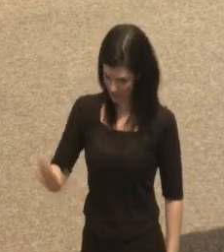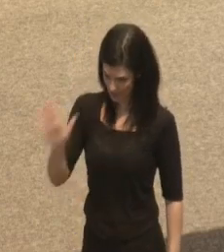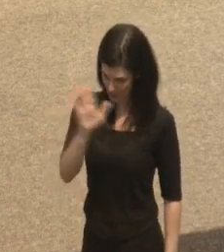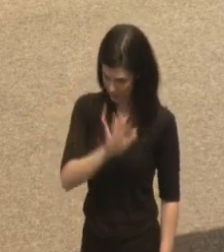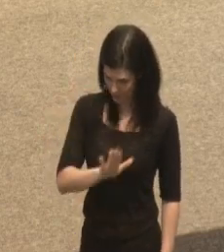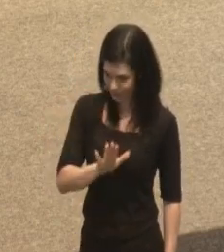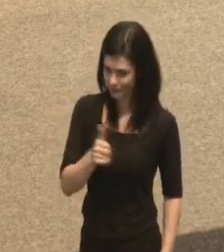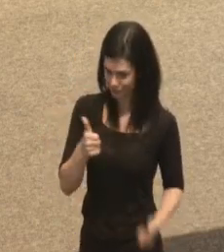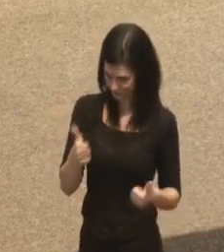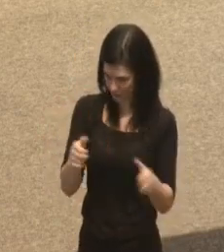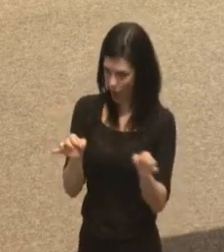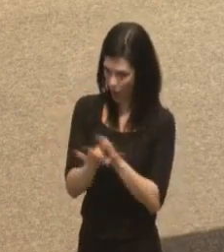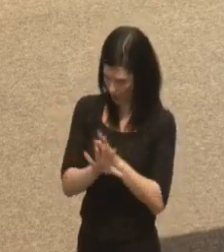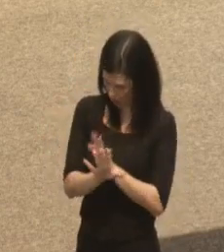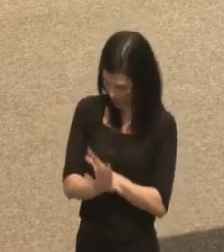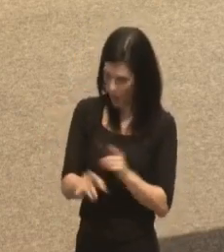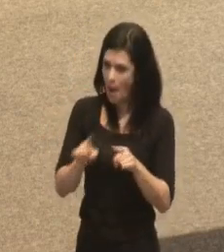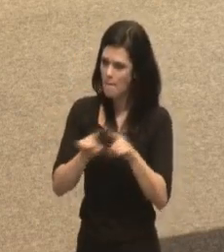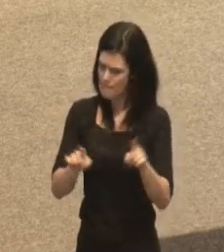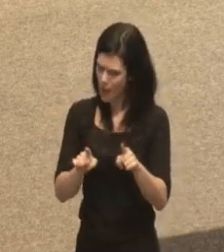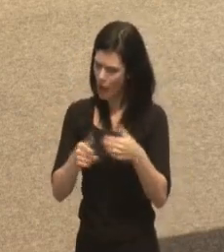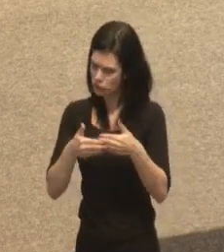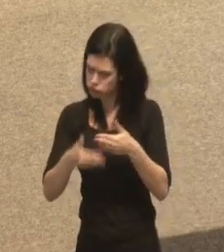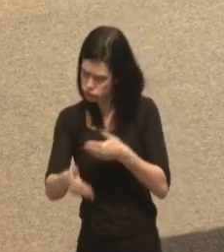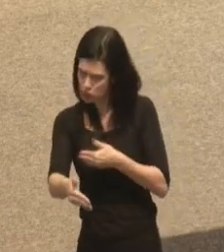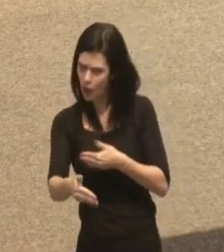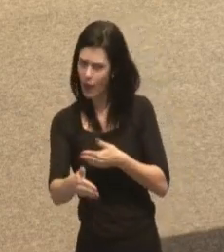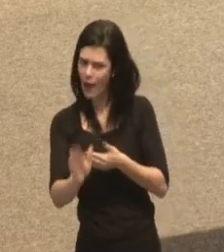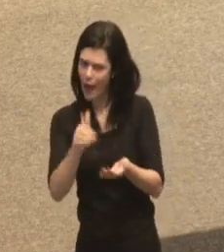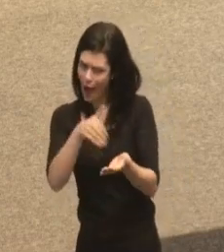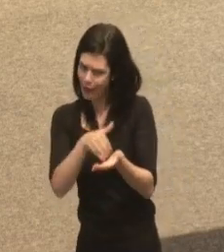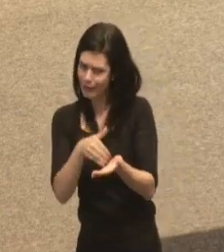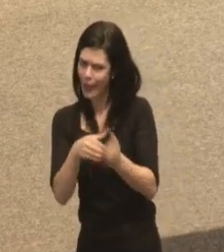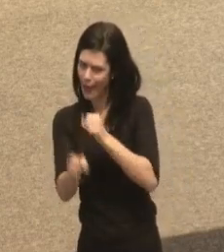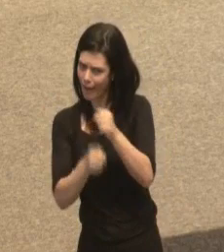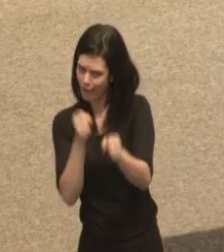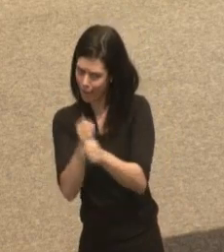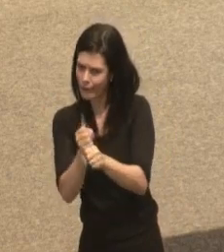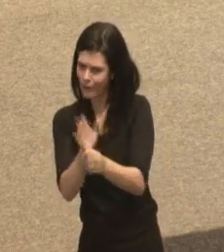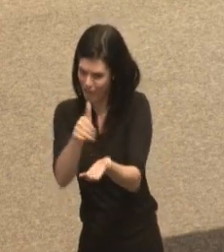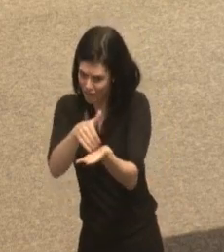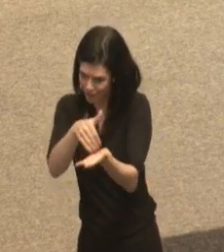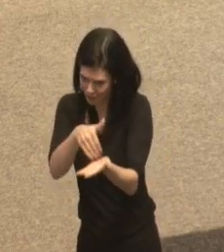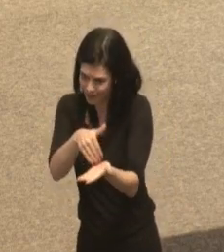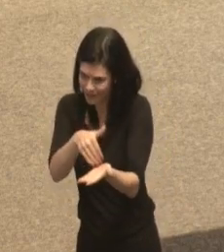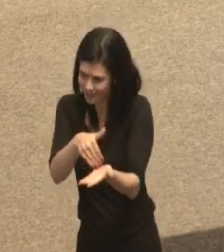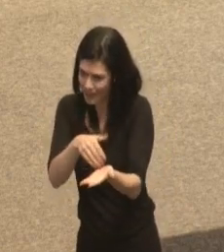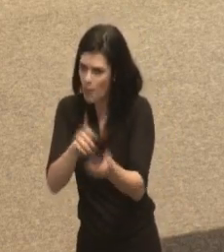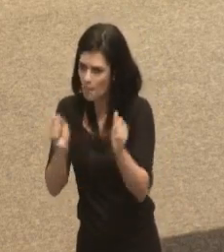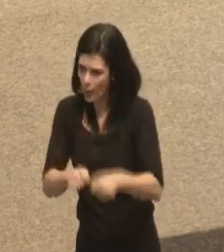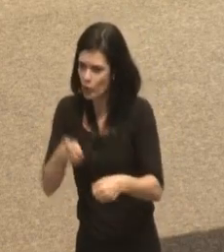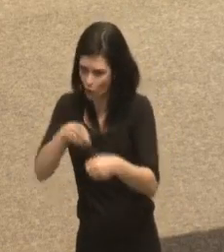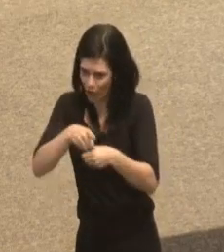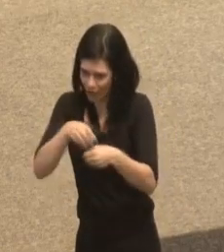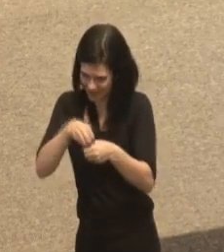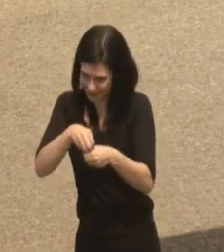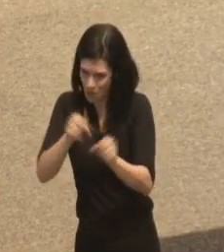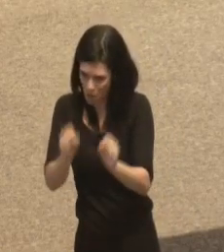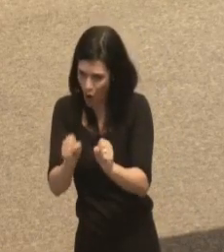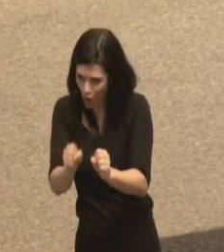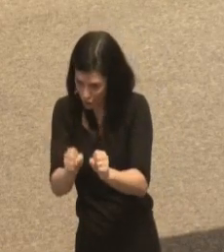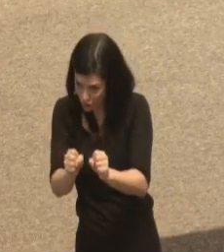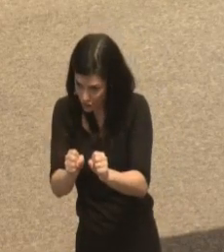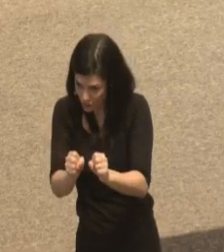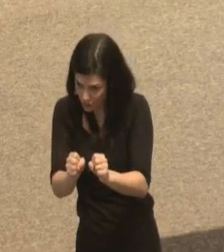pastor Jair, mas ainda poderão ofertar aí até o final do ano, quem assim desejar. A sua oferta, a que você está entregando